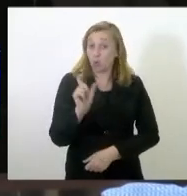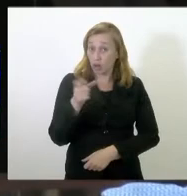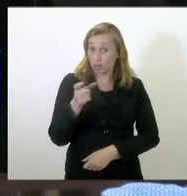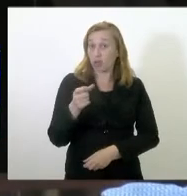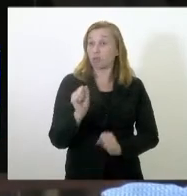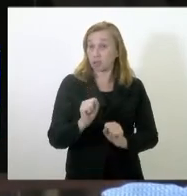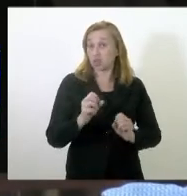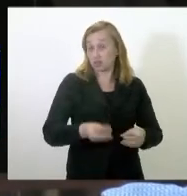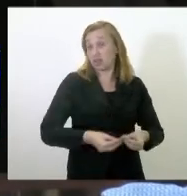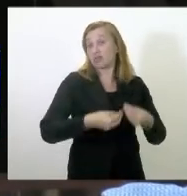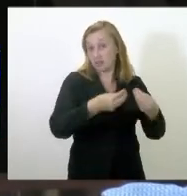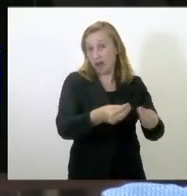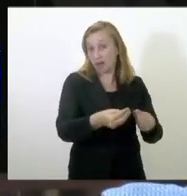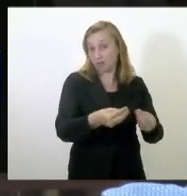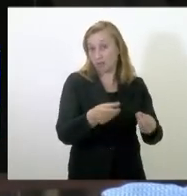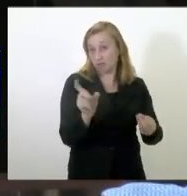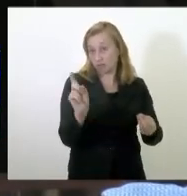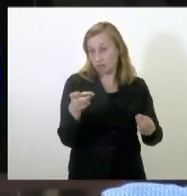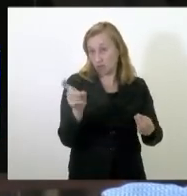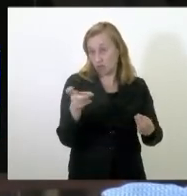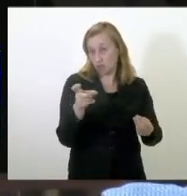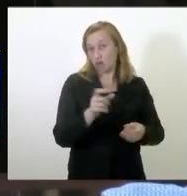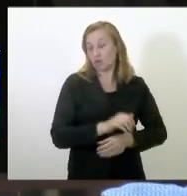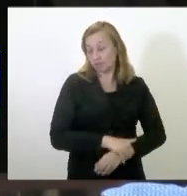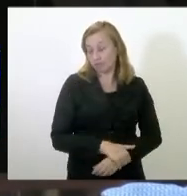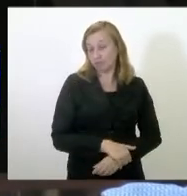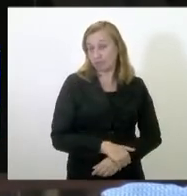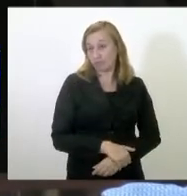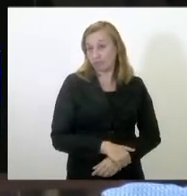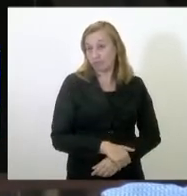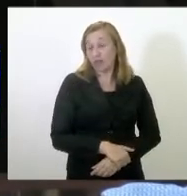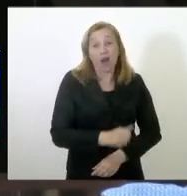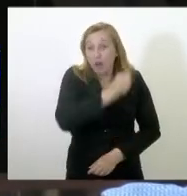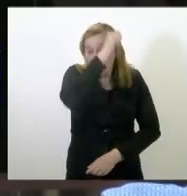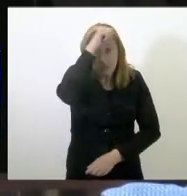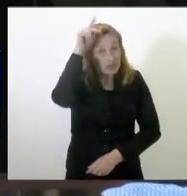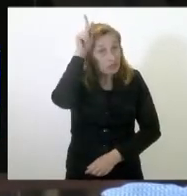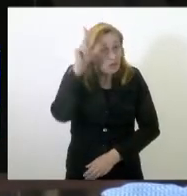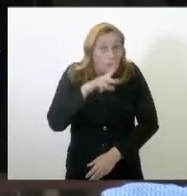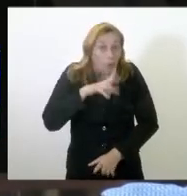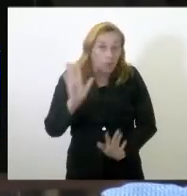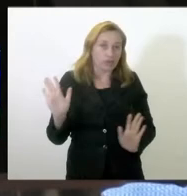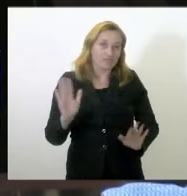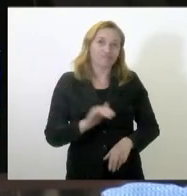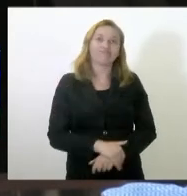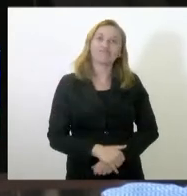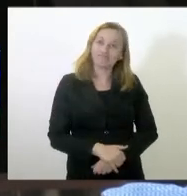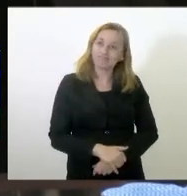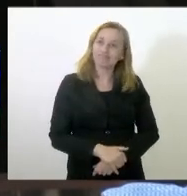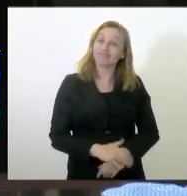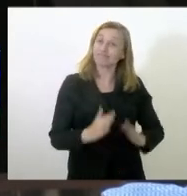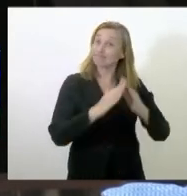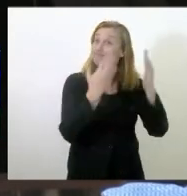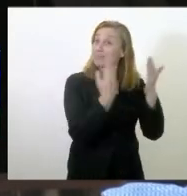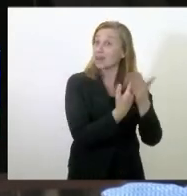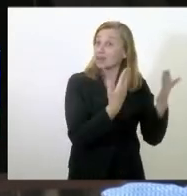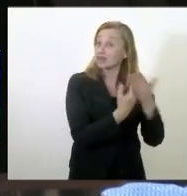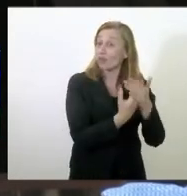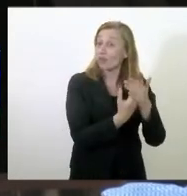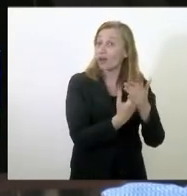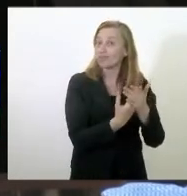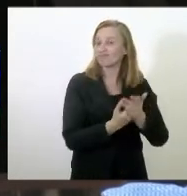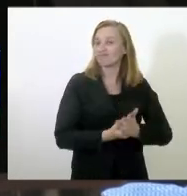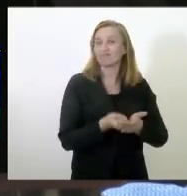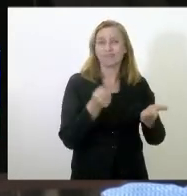entregues do Vale, né, podiam ser entregues pelas prefeituras, na rede escolar, sem gastar